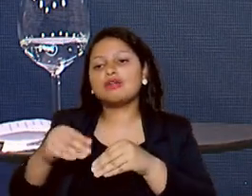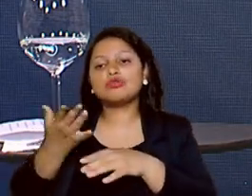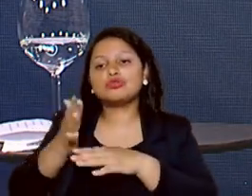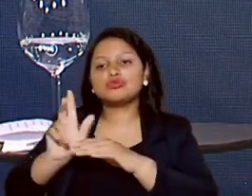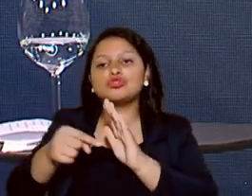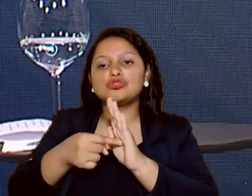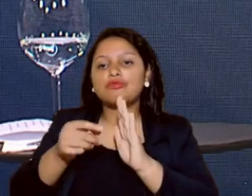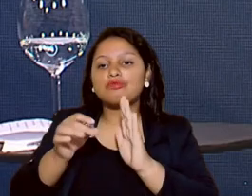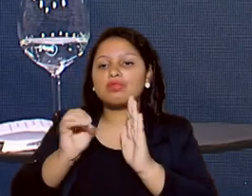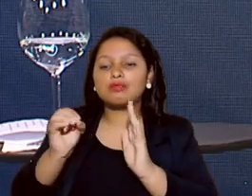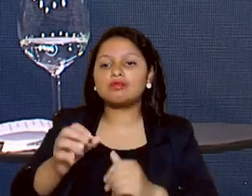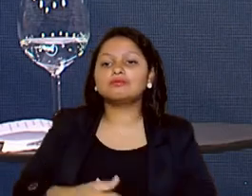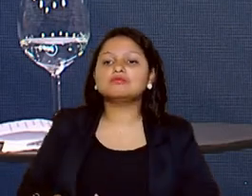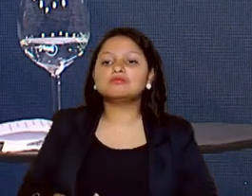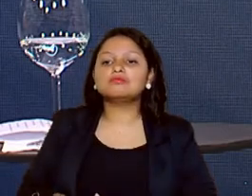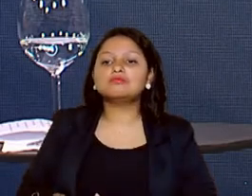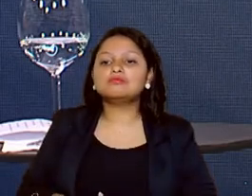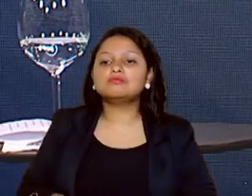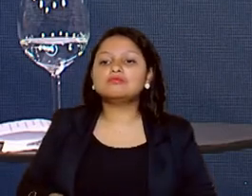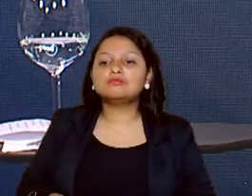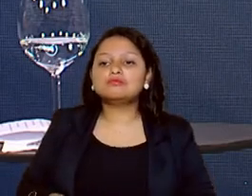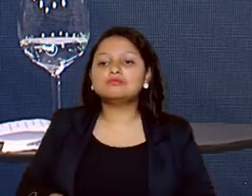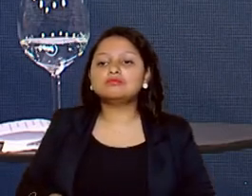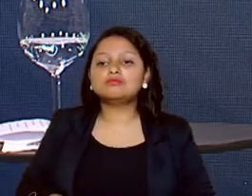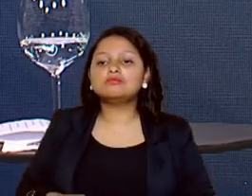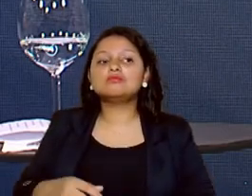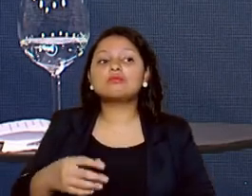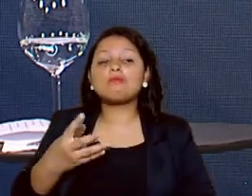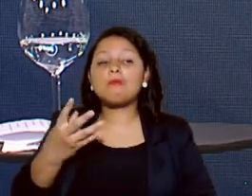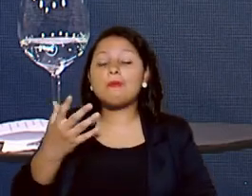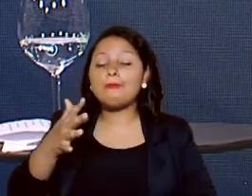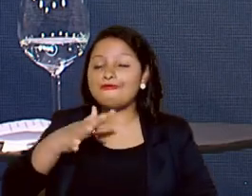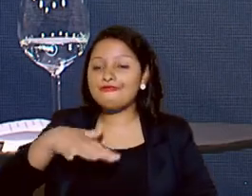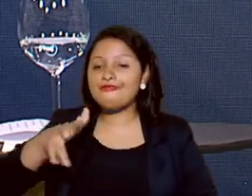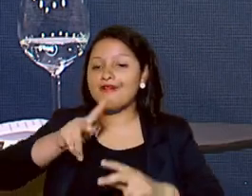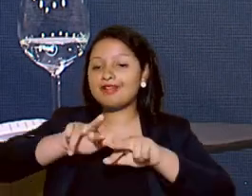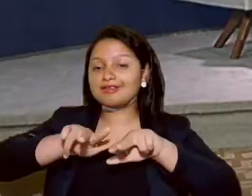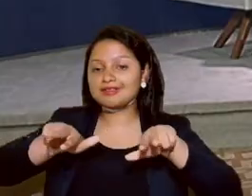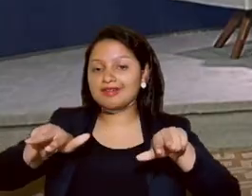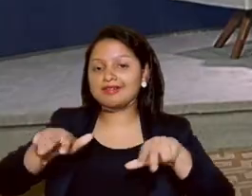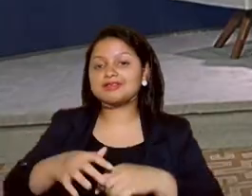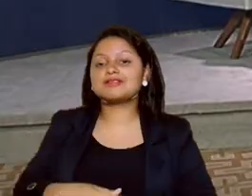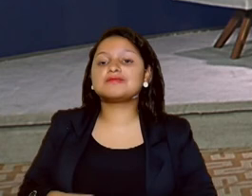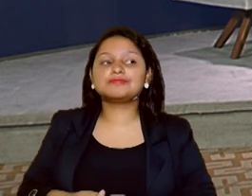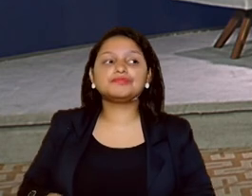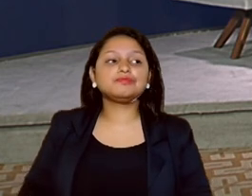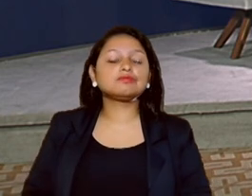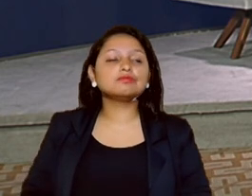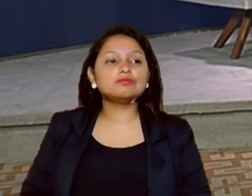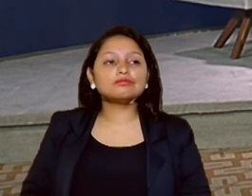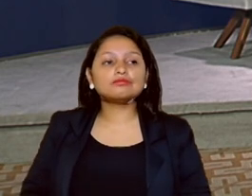maior Então muitos oceanos fazem toda a diferença